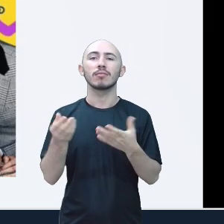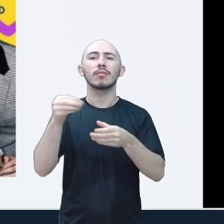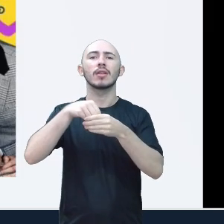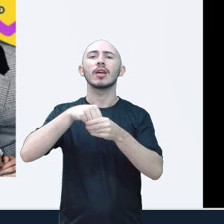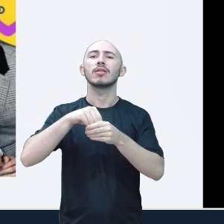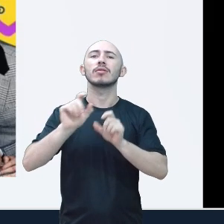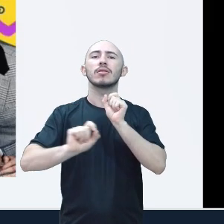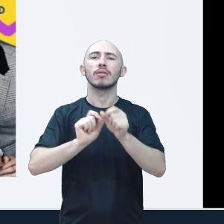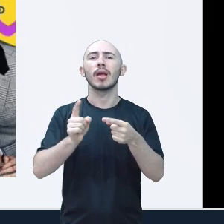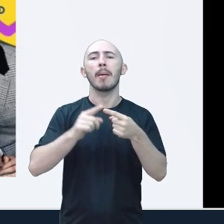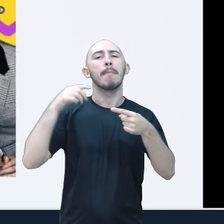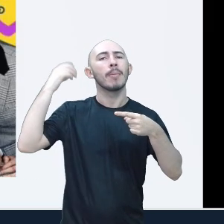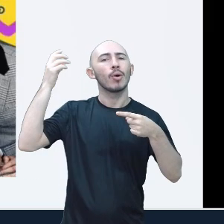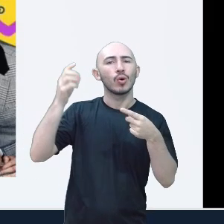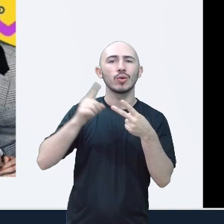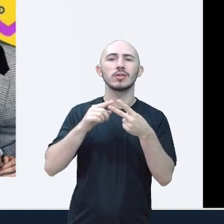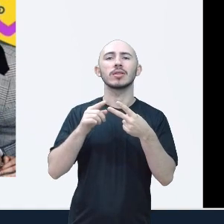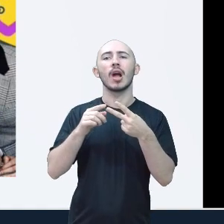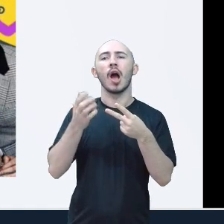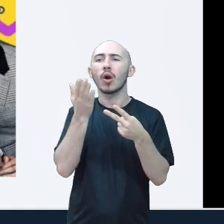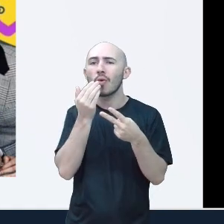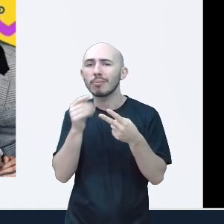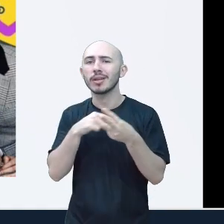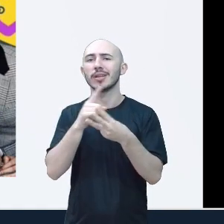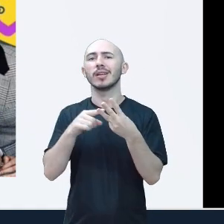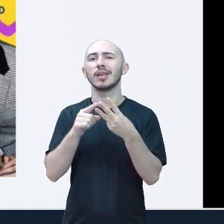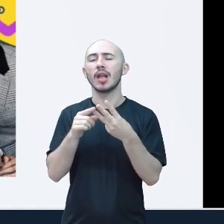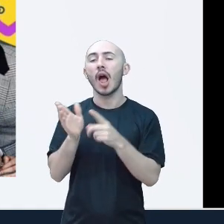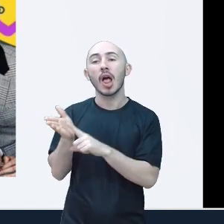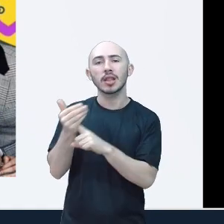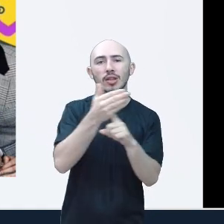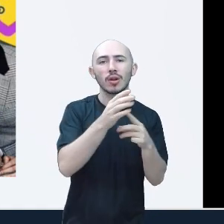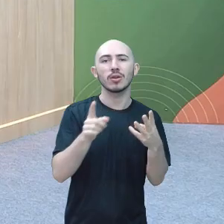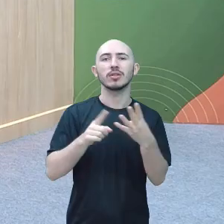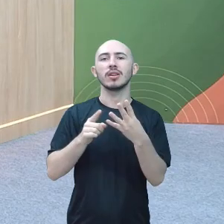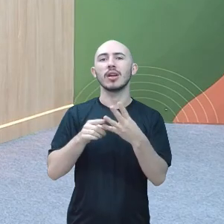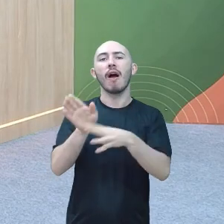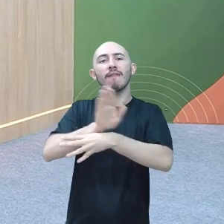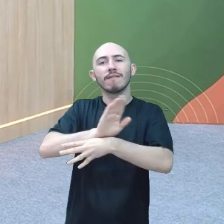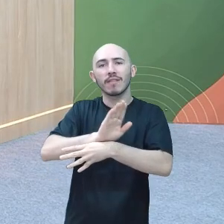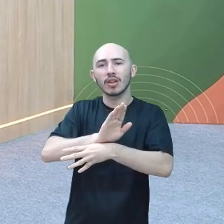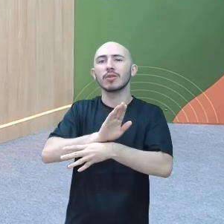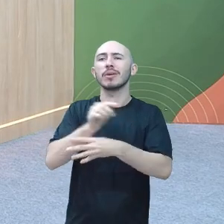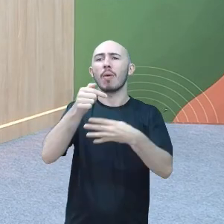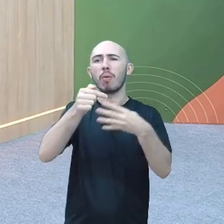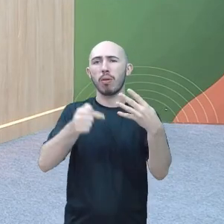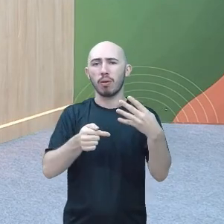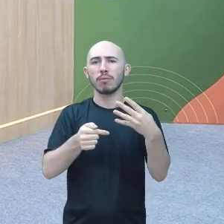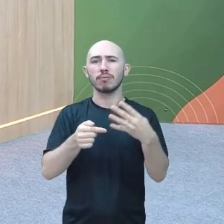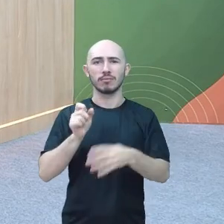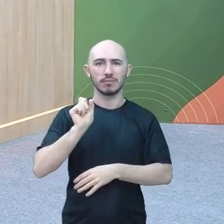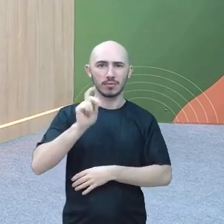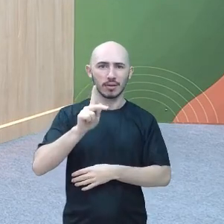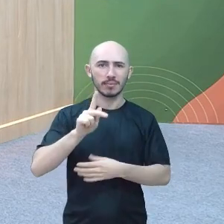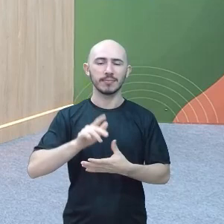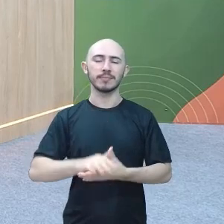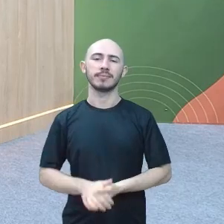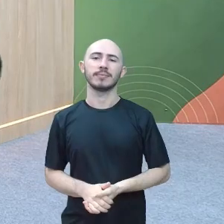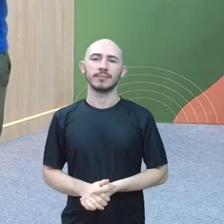música, comida, tecnologia, os quadrinhos, os filmes, como a gente acabou de ver aqui. Tranquilo?